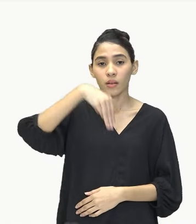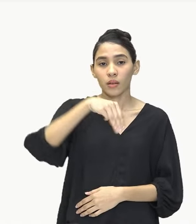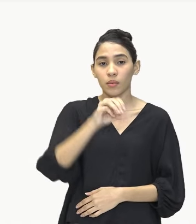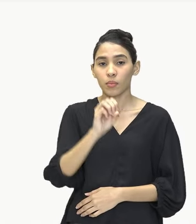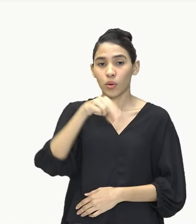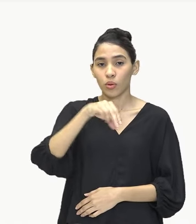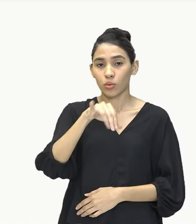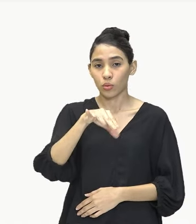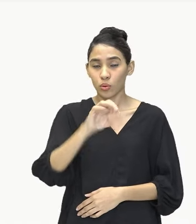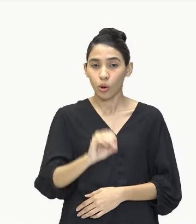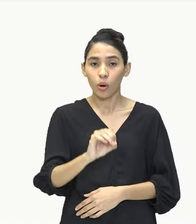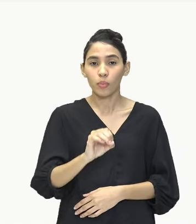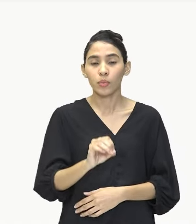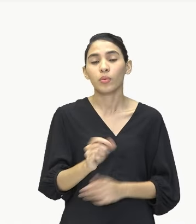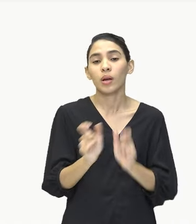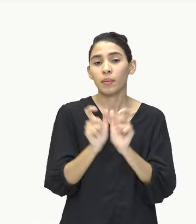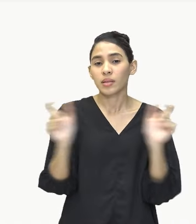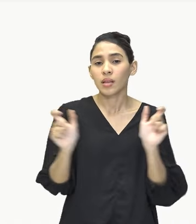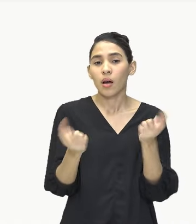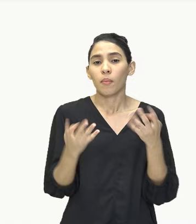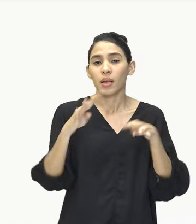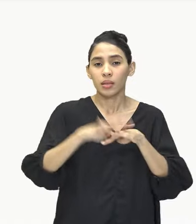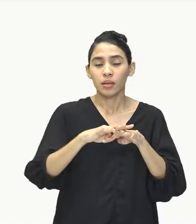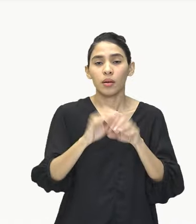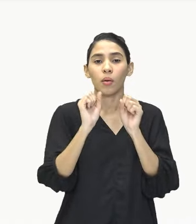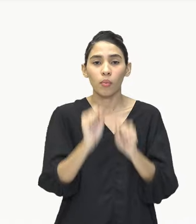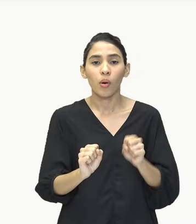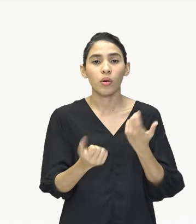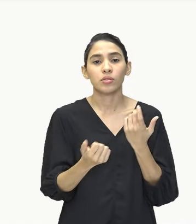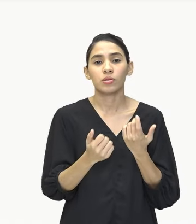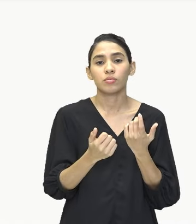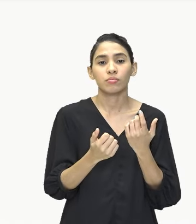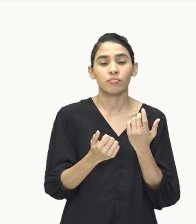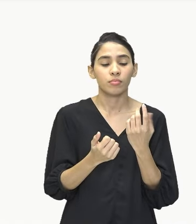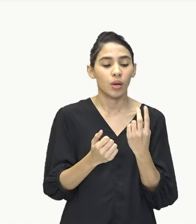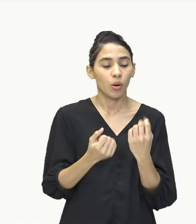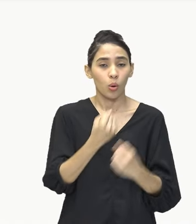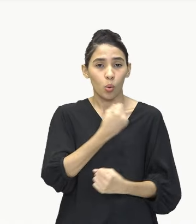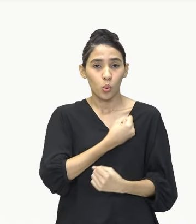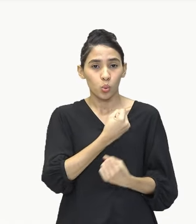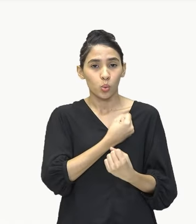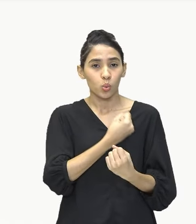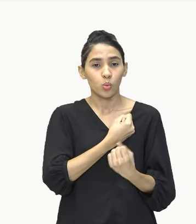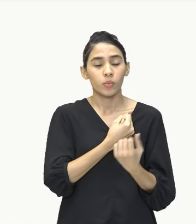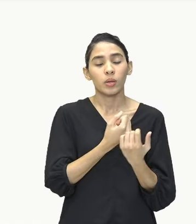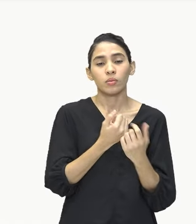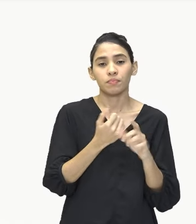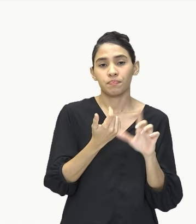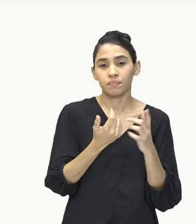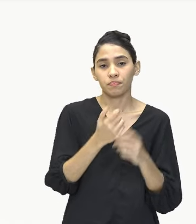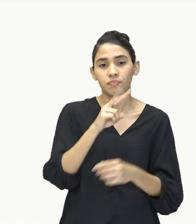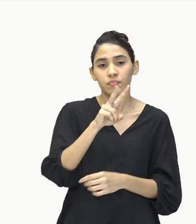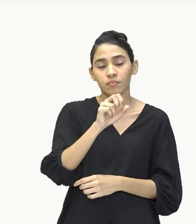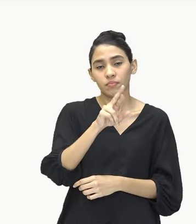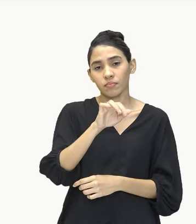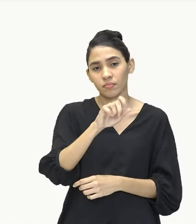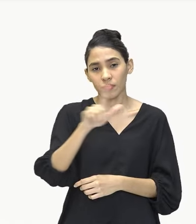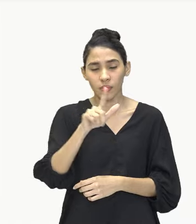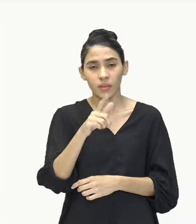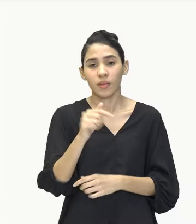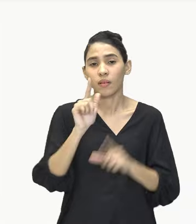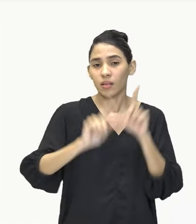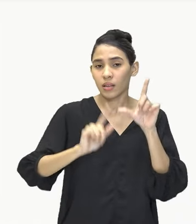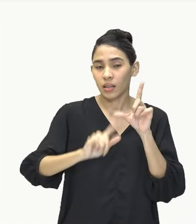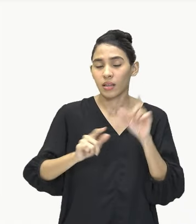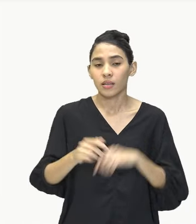expressão algébrica onde pode aparecer o coeficiente é a letra, que é a variável, ou então só